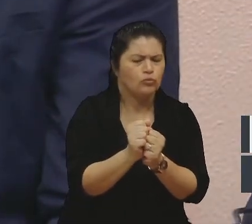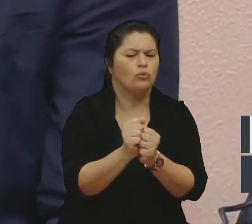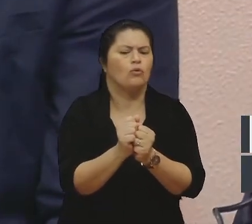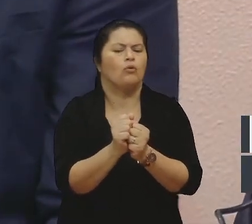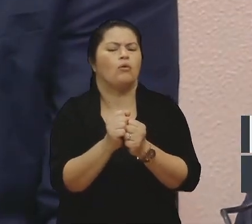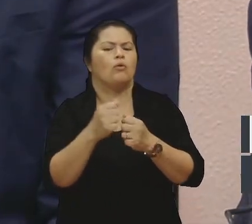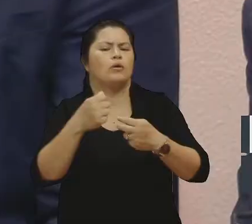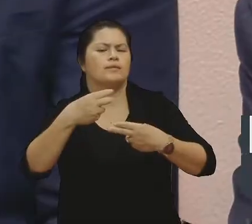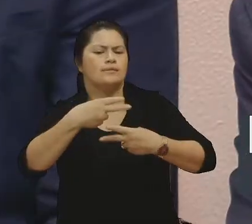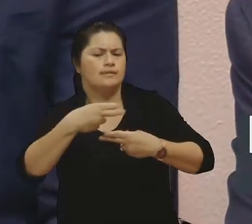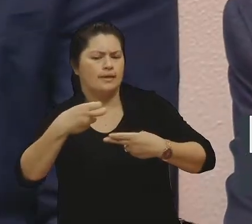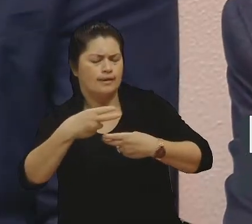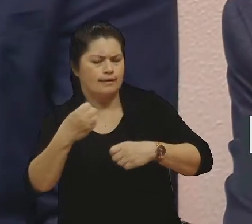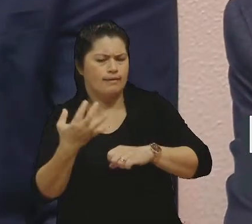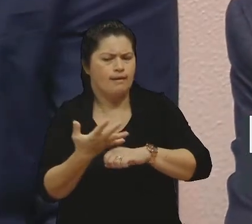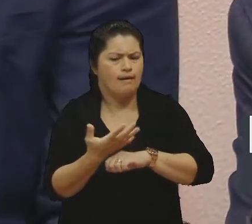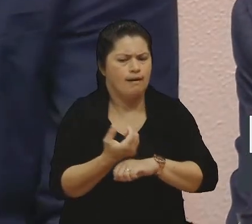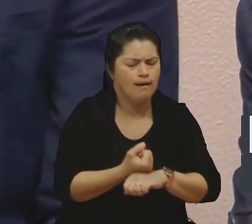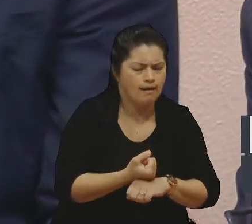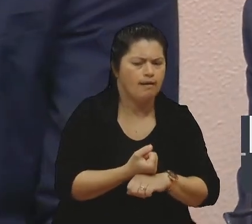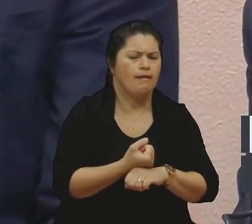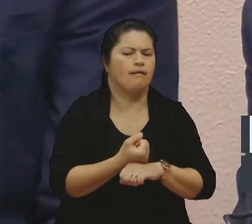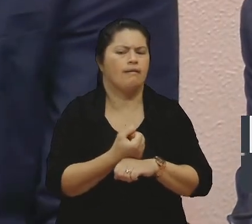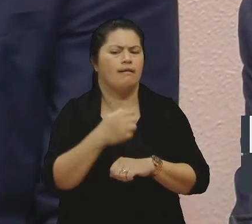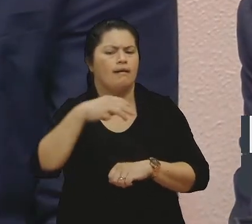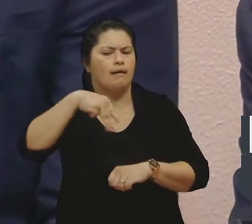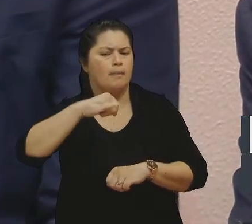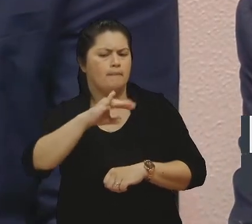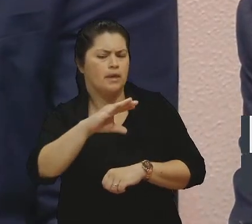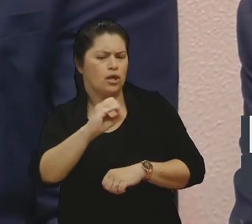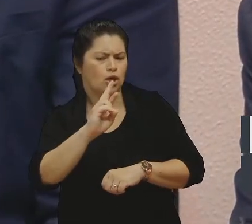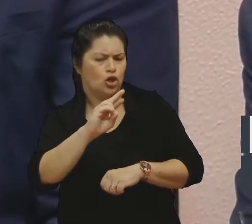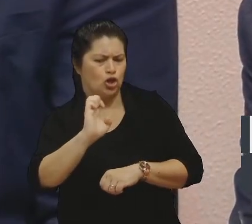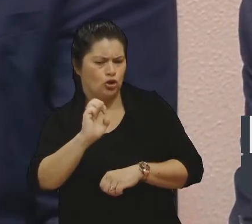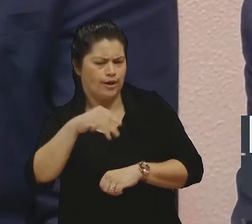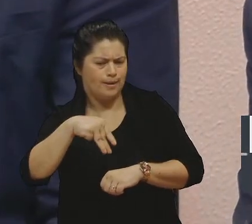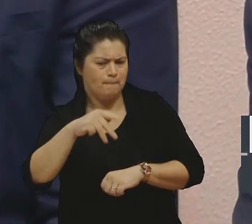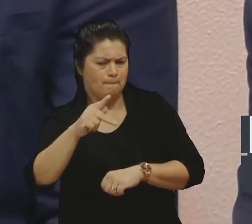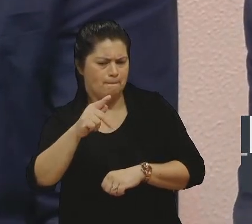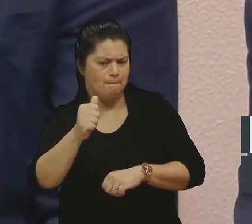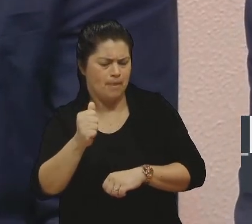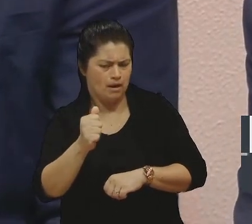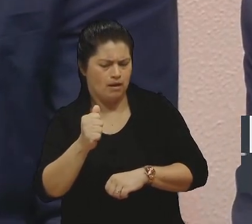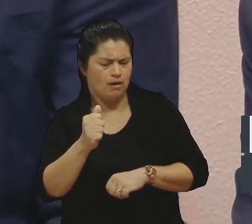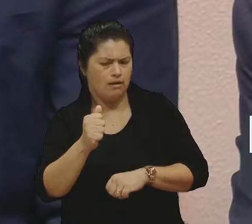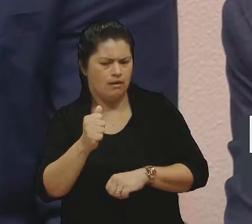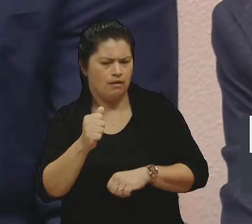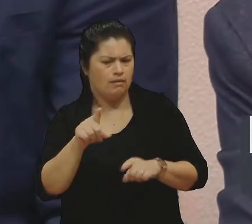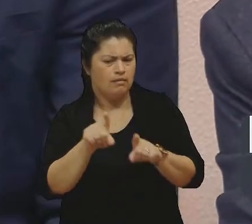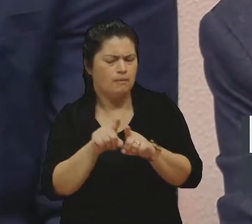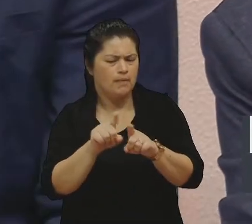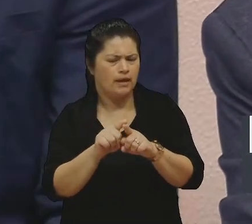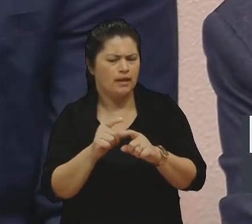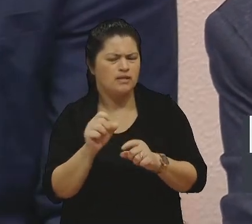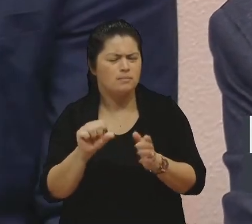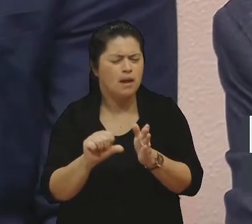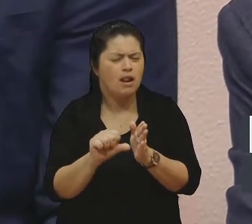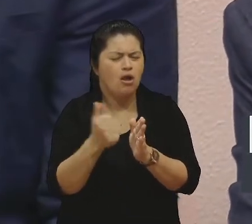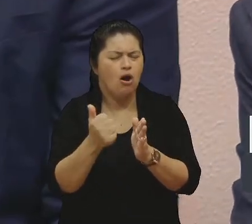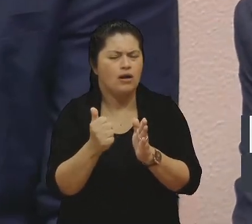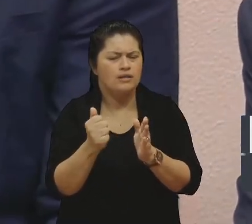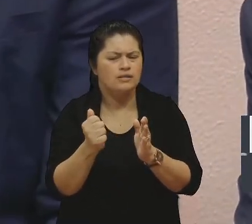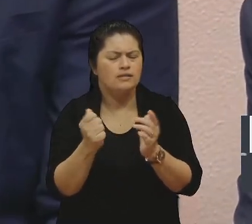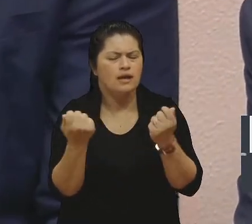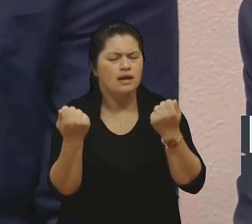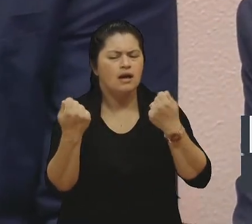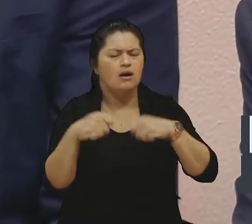Sicredi, é algo inédito e inovador. E eu acredito que uma das melhores ações que nós vamos ter na Sala do Empreendedor,